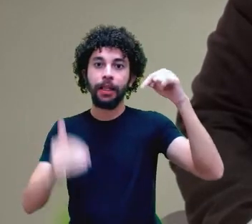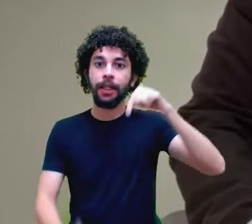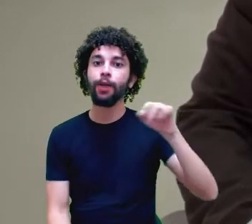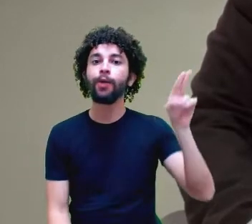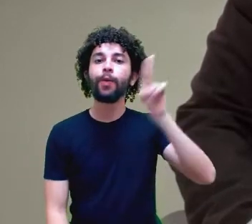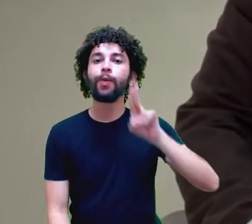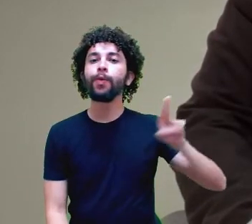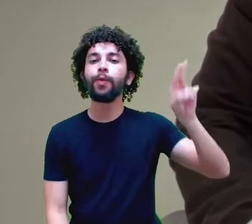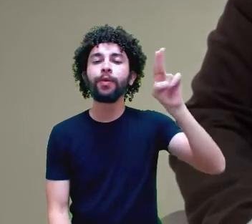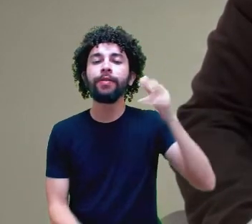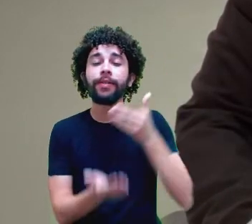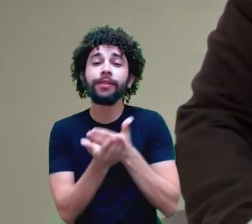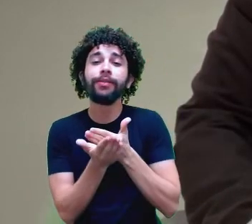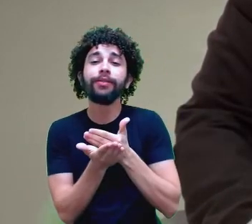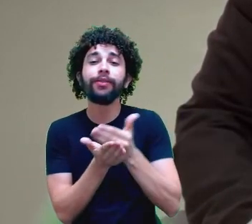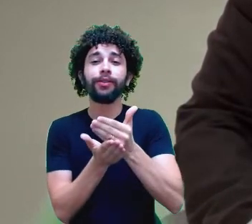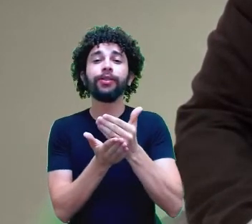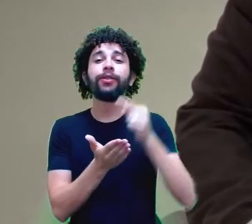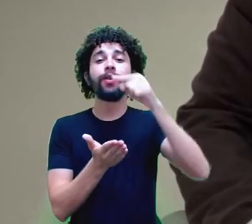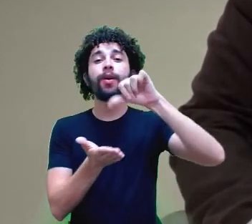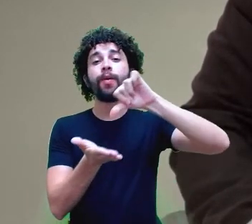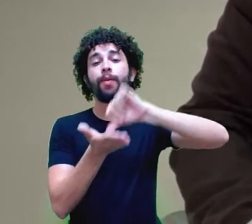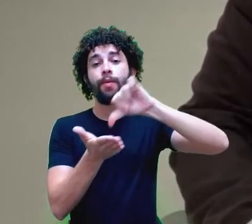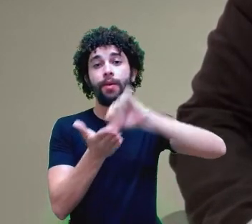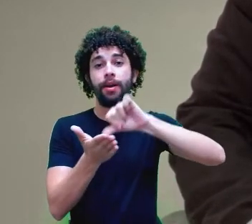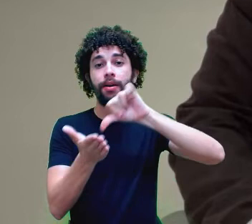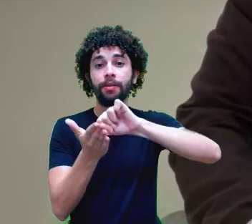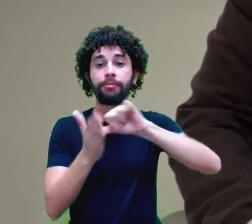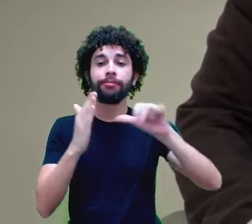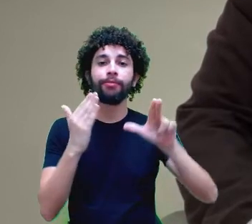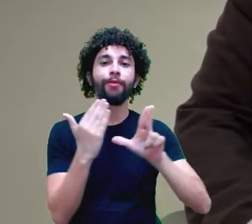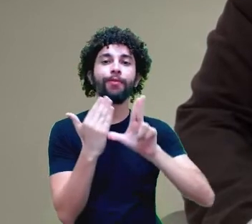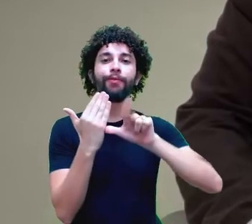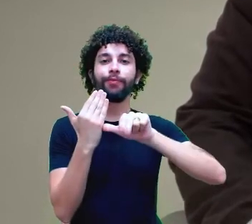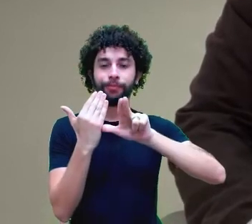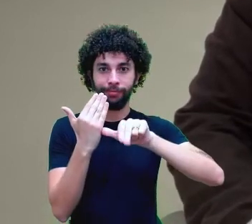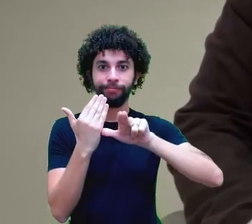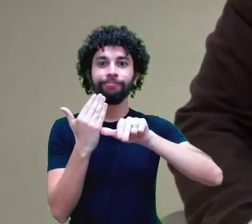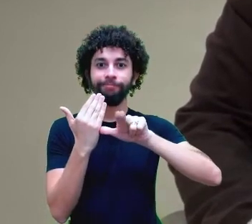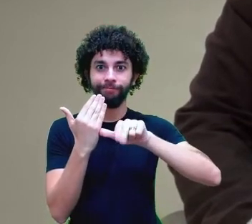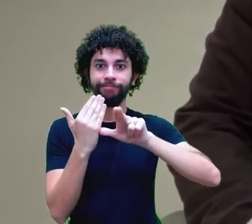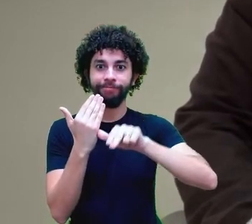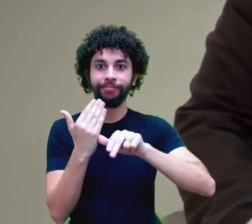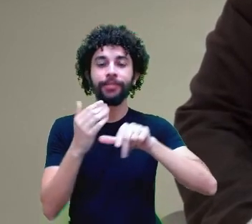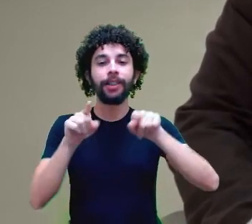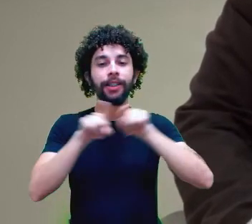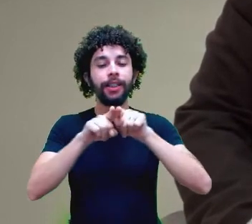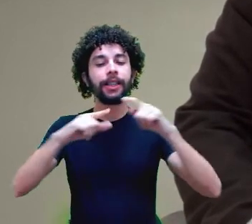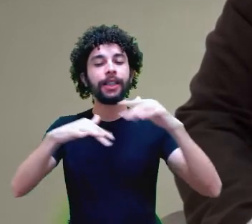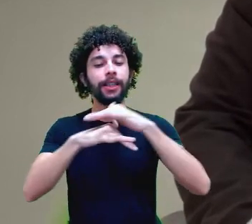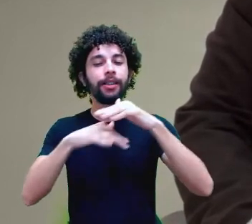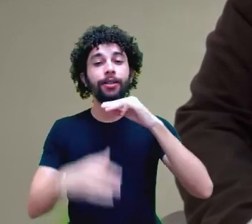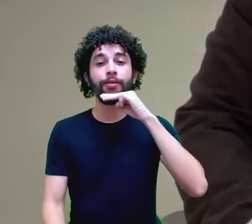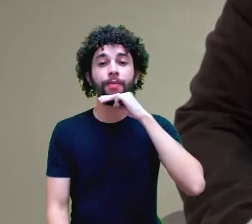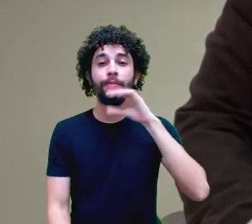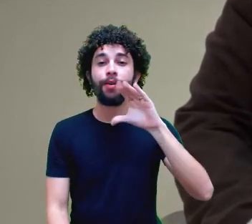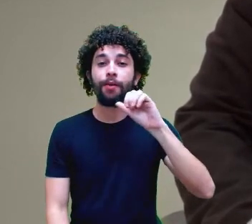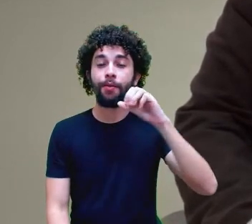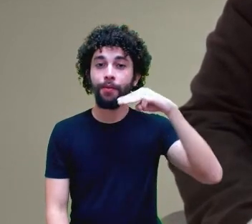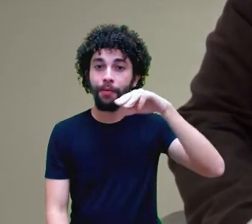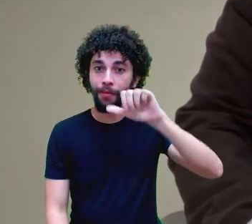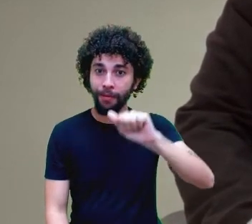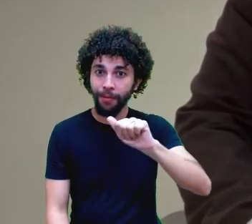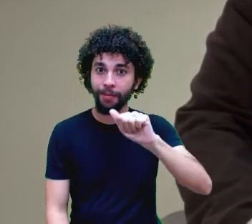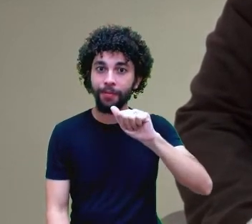superior. A universidade teve como berço na região o campus da Universidade Federal do Pará, em Marabá,